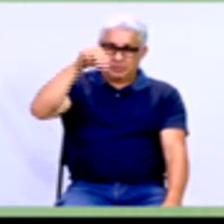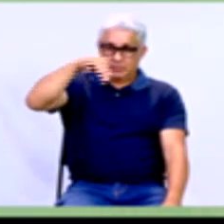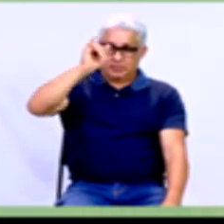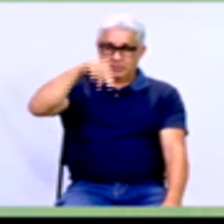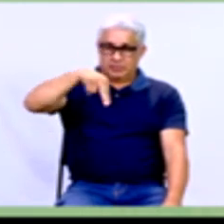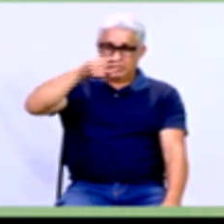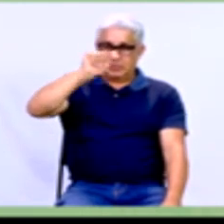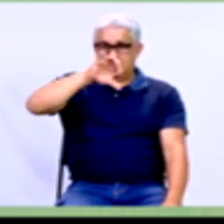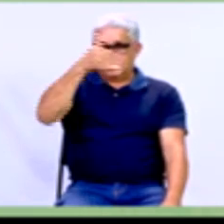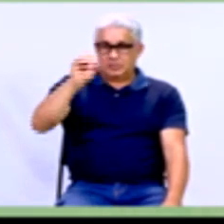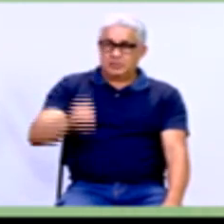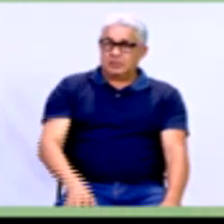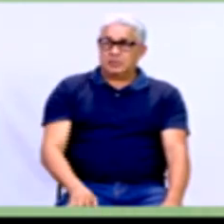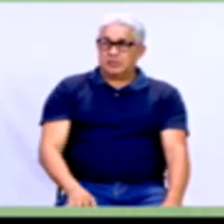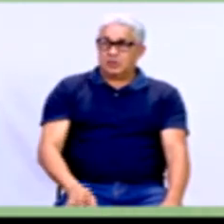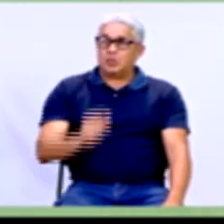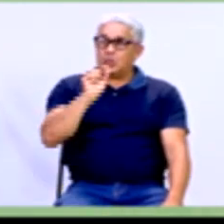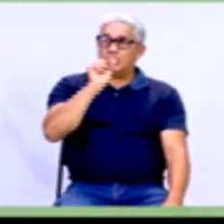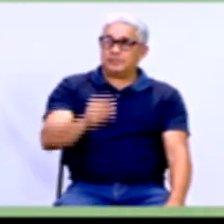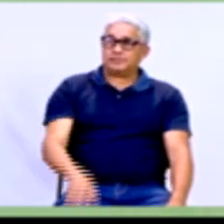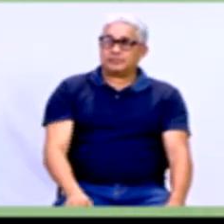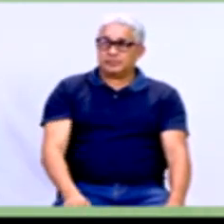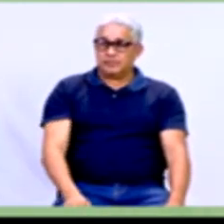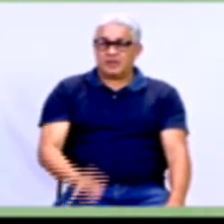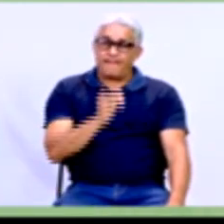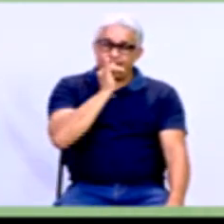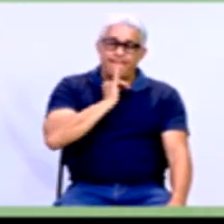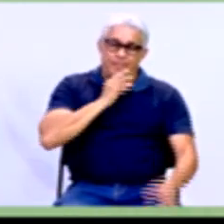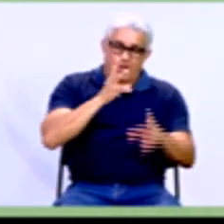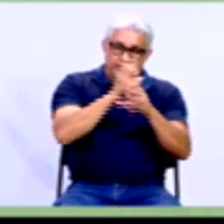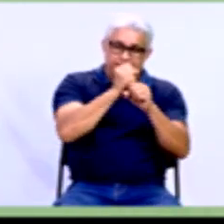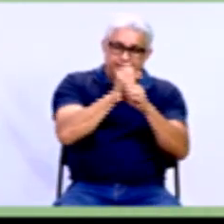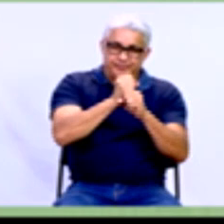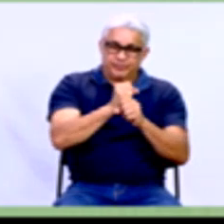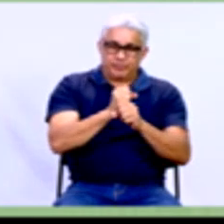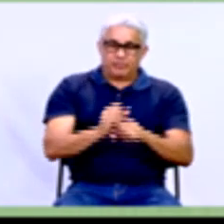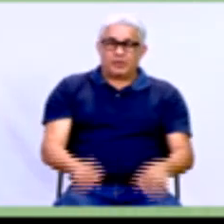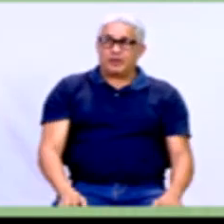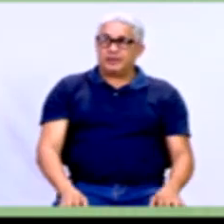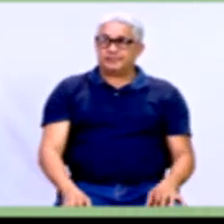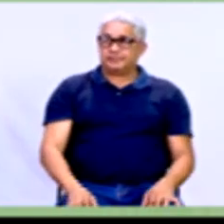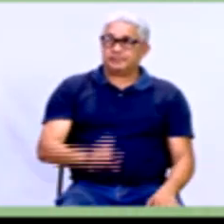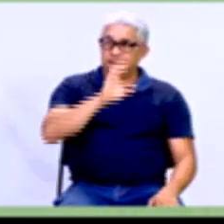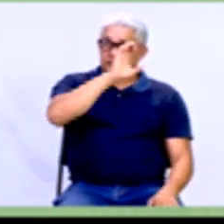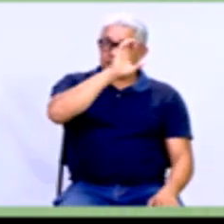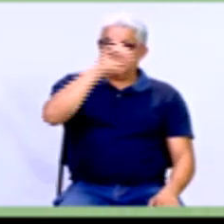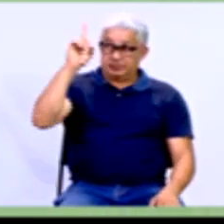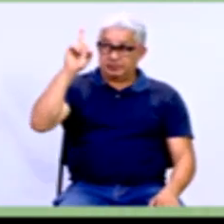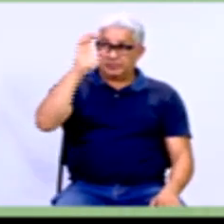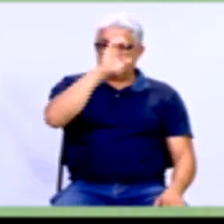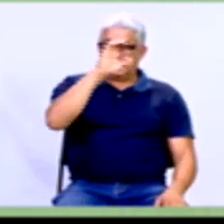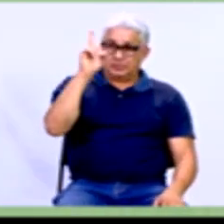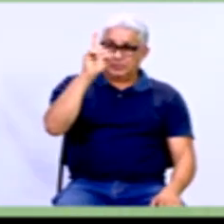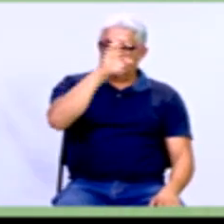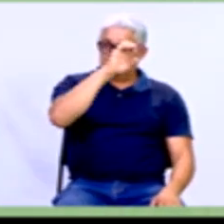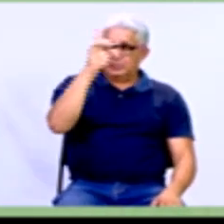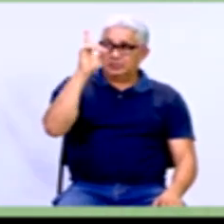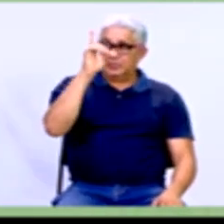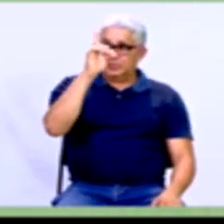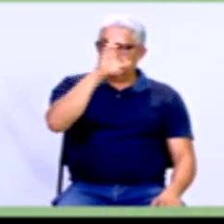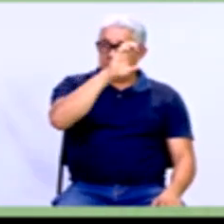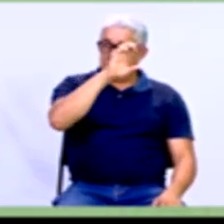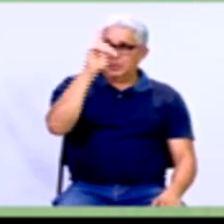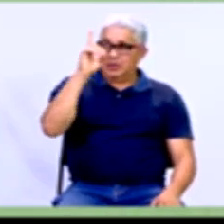total. Pessoal, nada mais é, para calcular o coeficiente de determinação, que é elevado ao